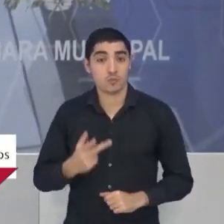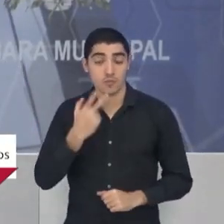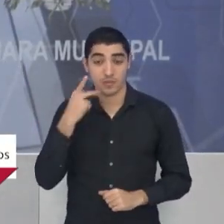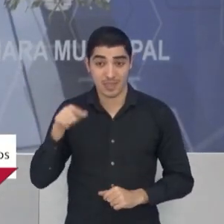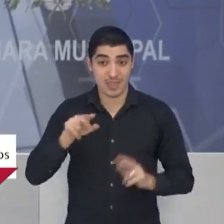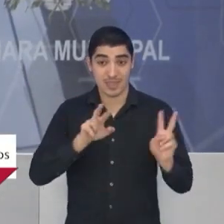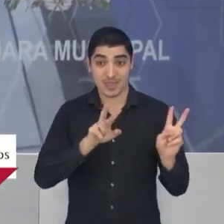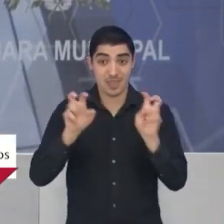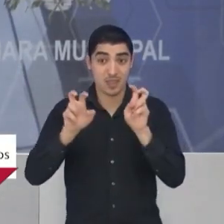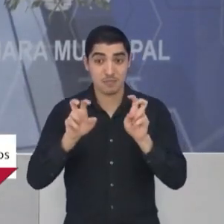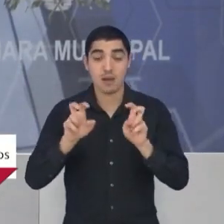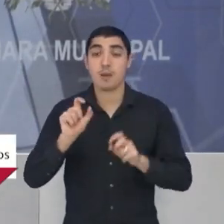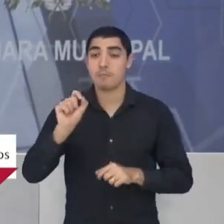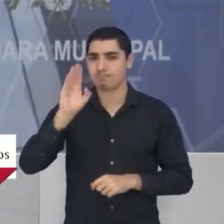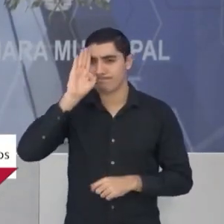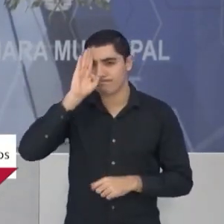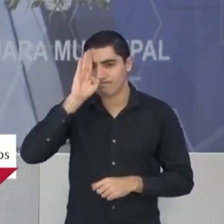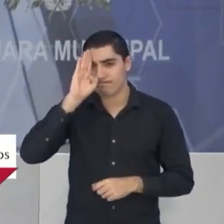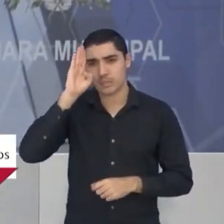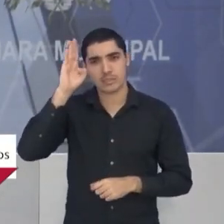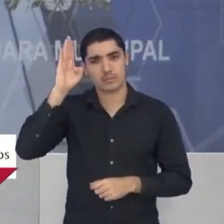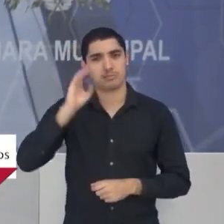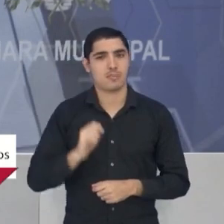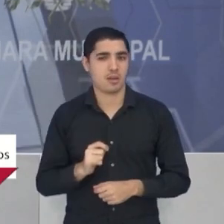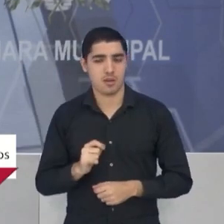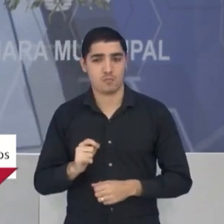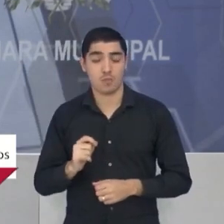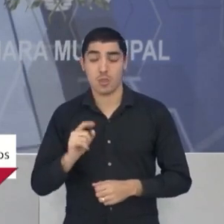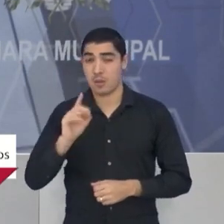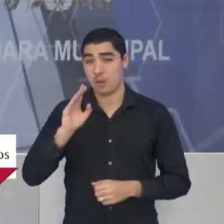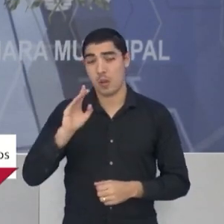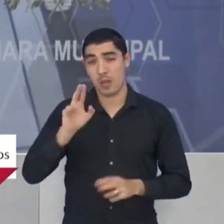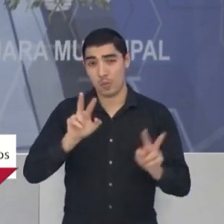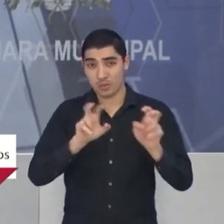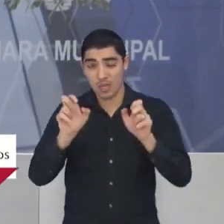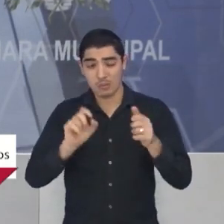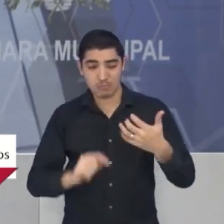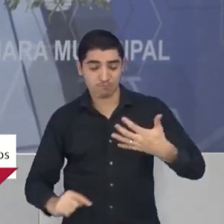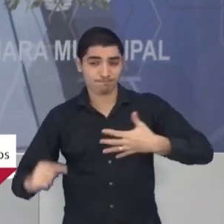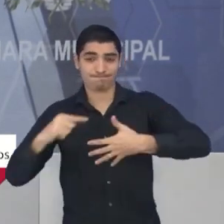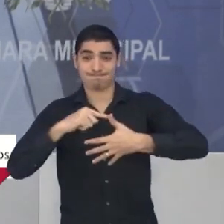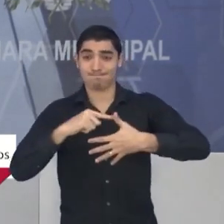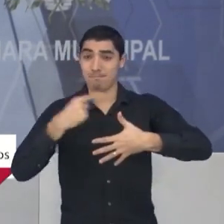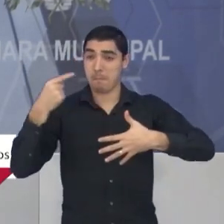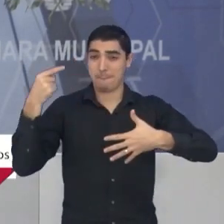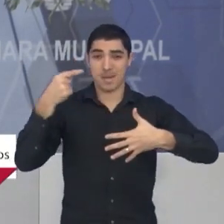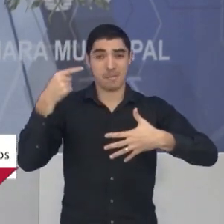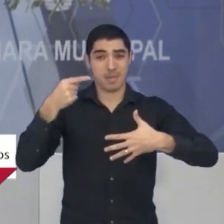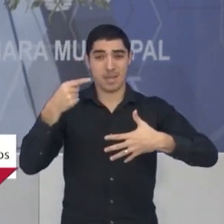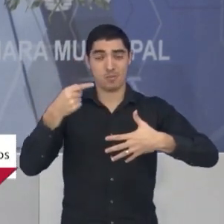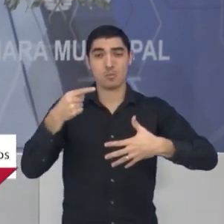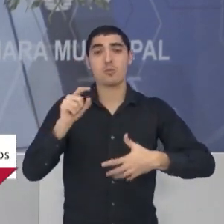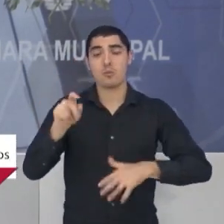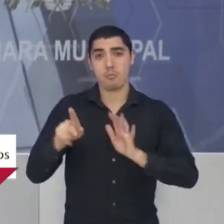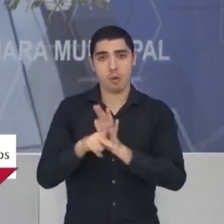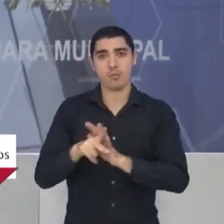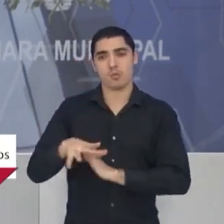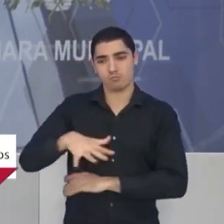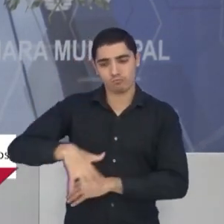o tema número um das suas prioridades na administração do Conselho Nacional de Justiça do